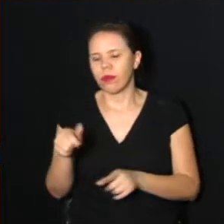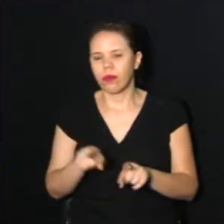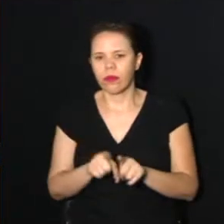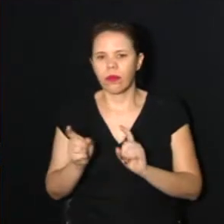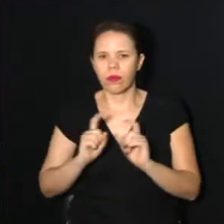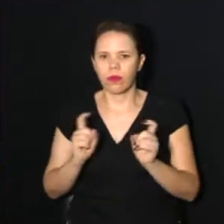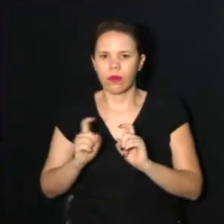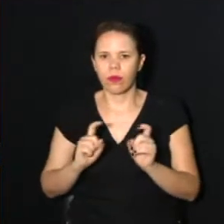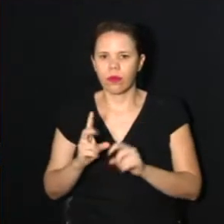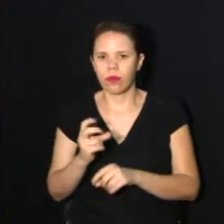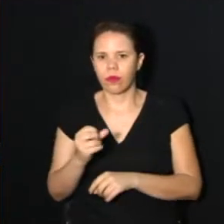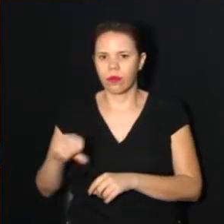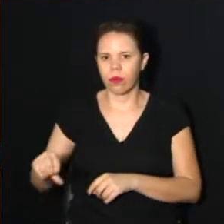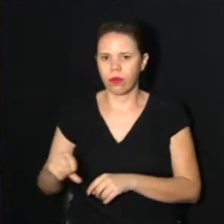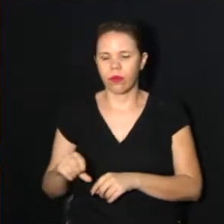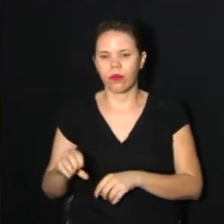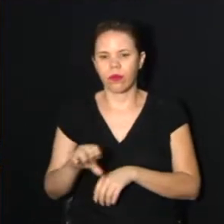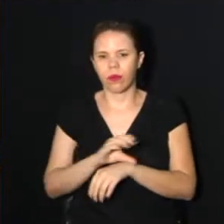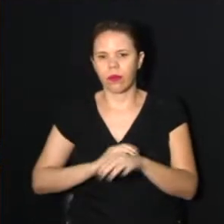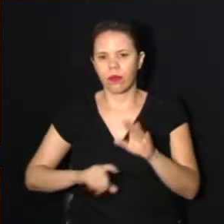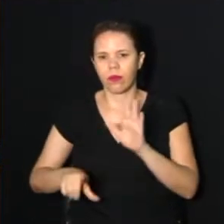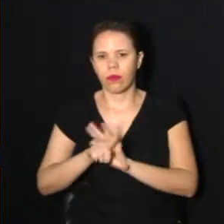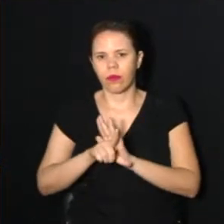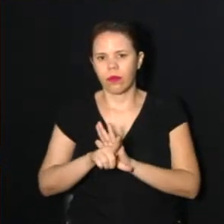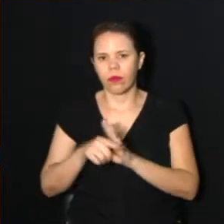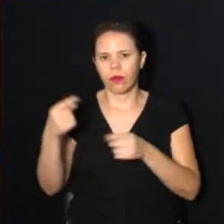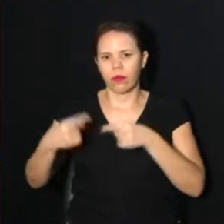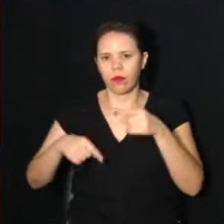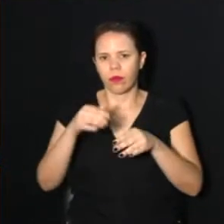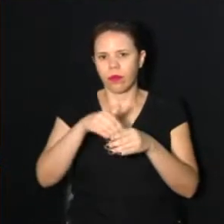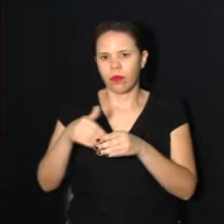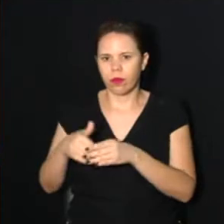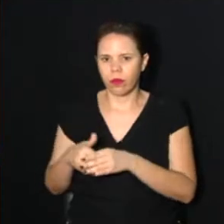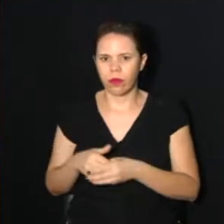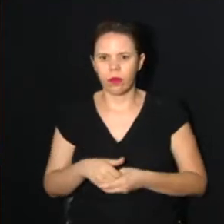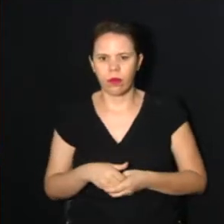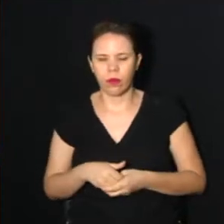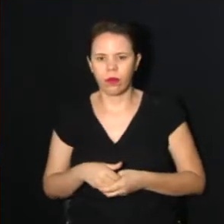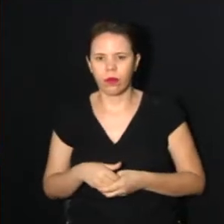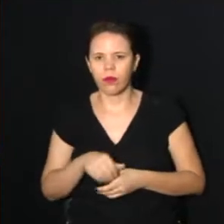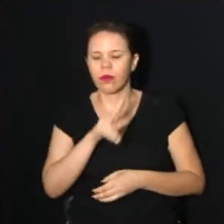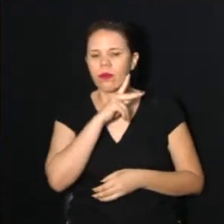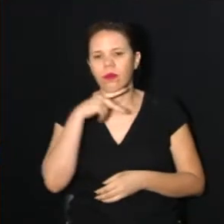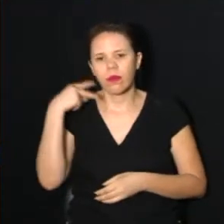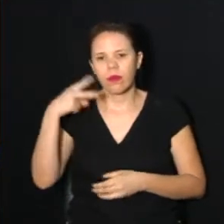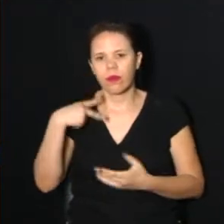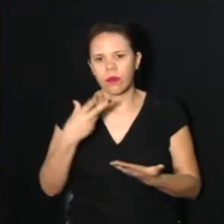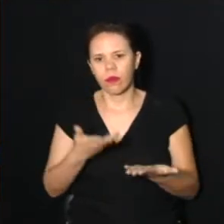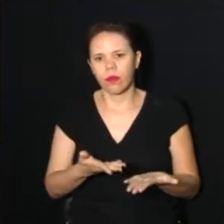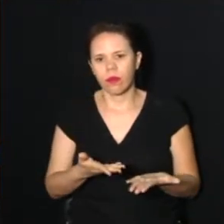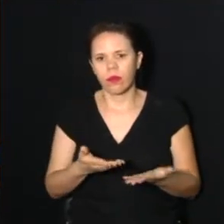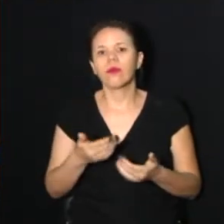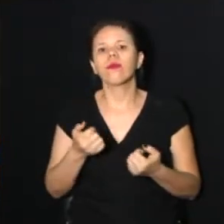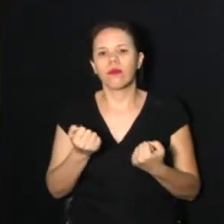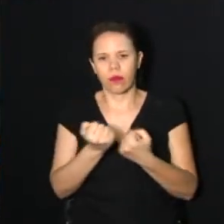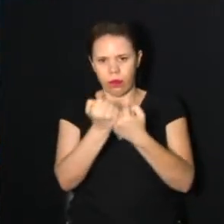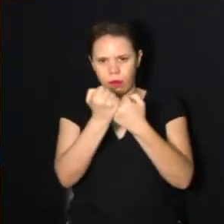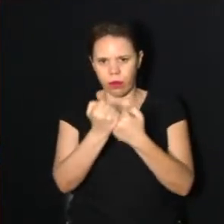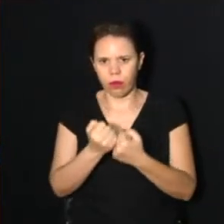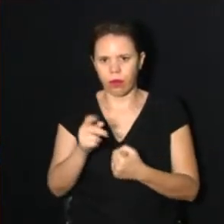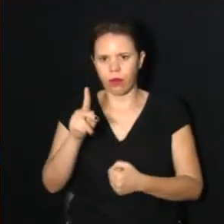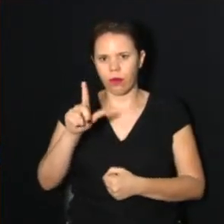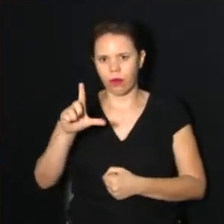2019 da Comissão de Constituição e Legalidade, da discussão e votação do parecer exalado pelo senhor Pirmínio Monteiro, favorável ao